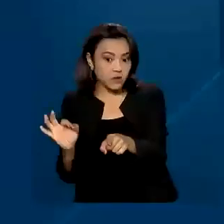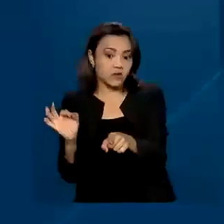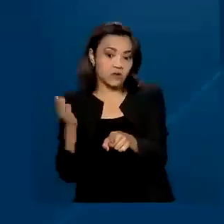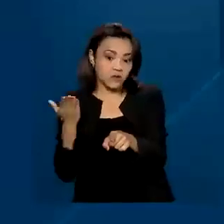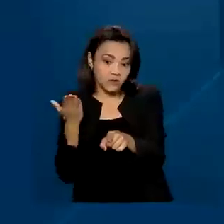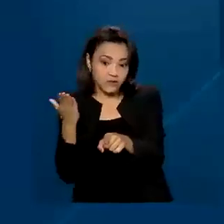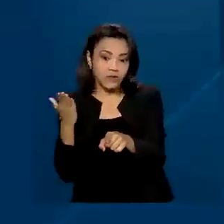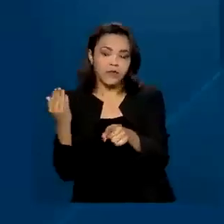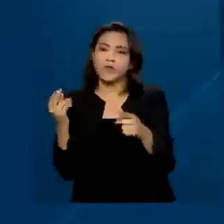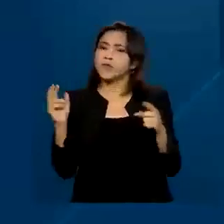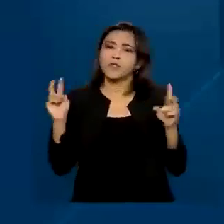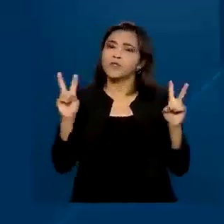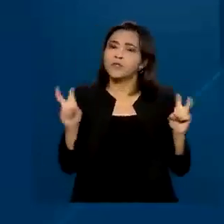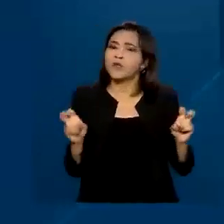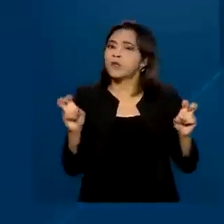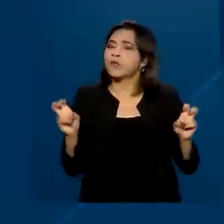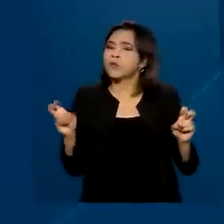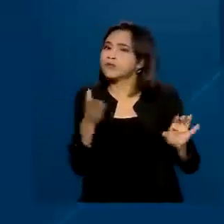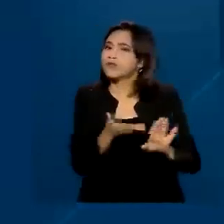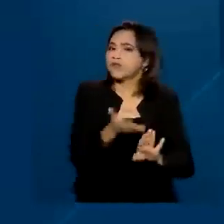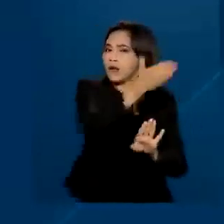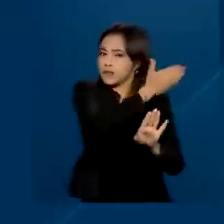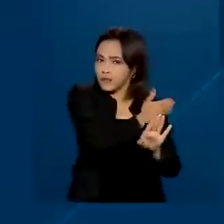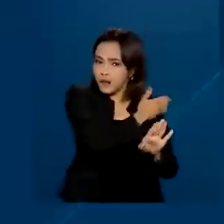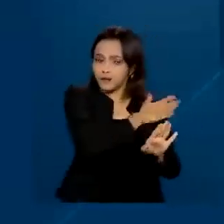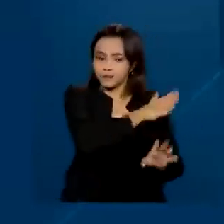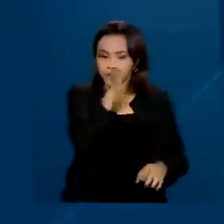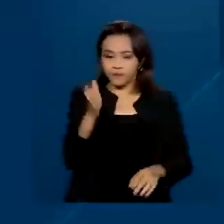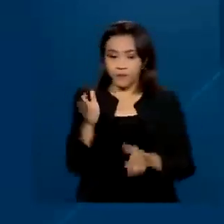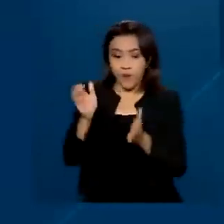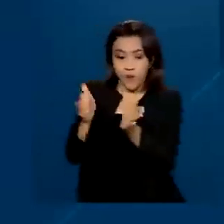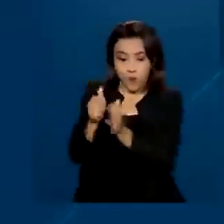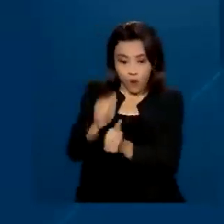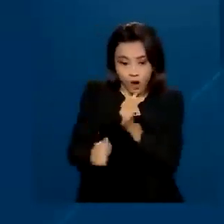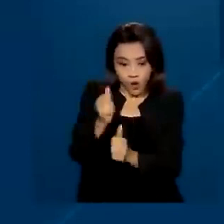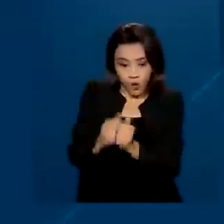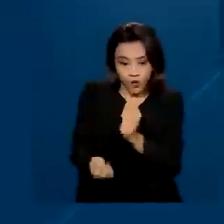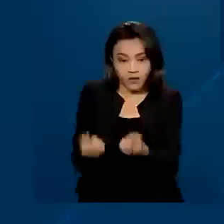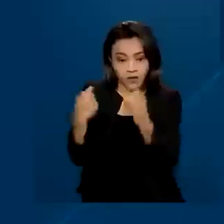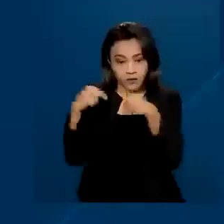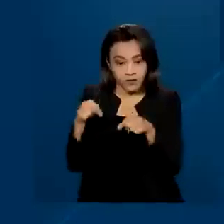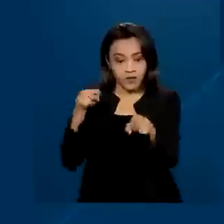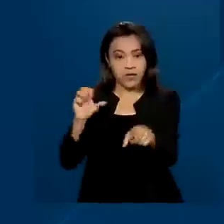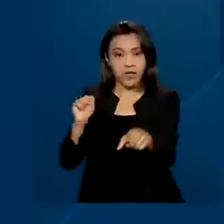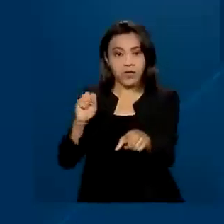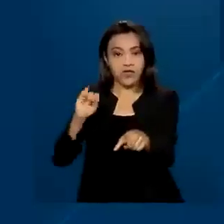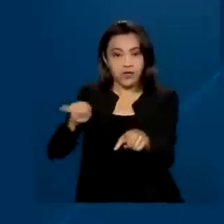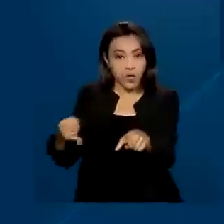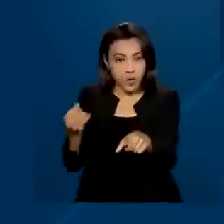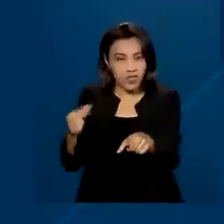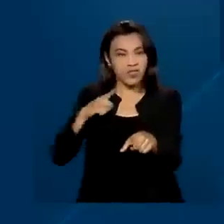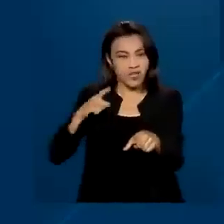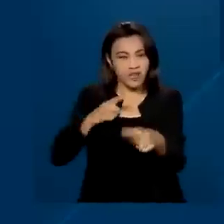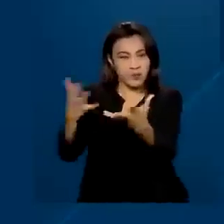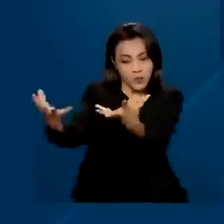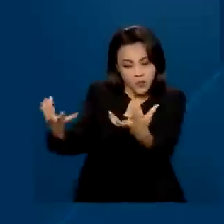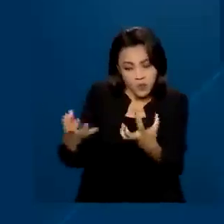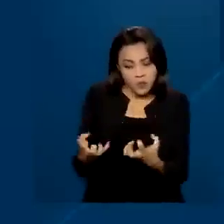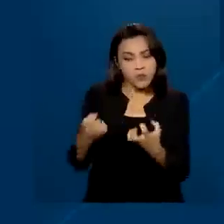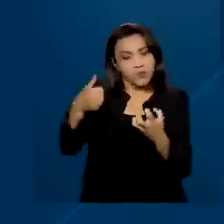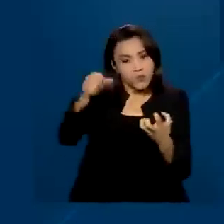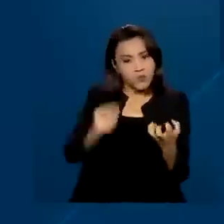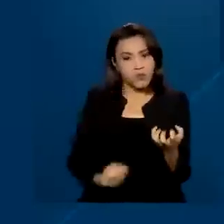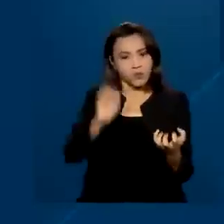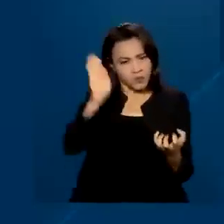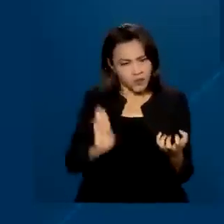em relação ao ciclo passado já o arroz EA soja impactados pela a imagem no sul